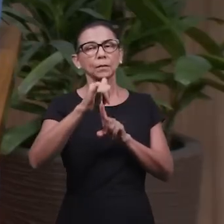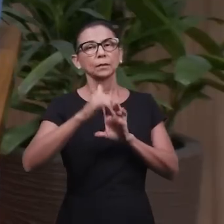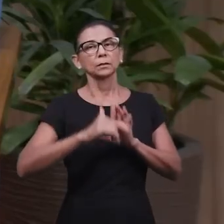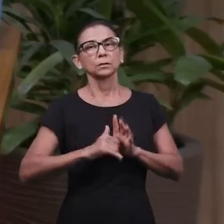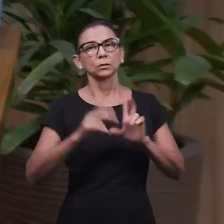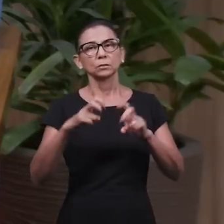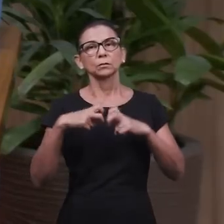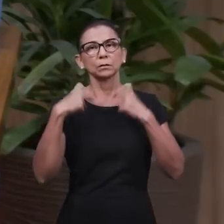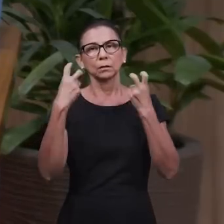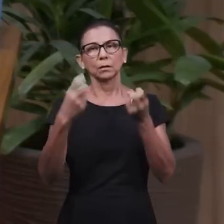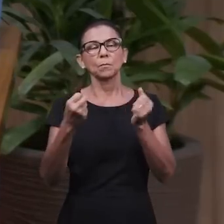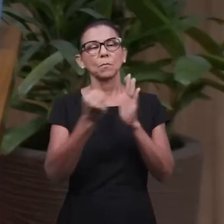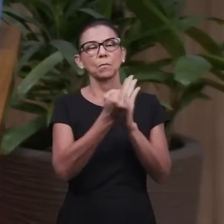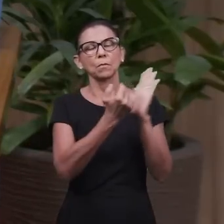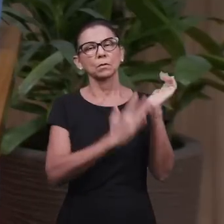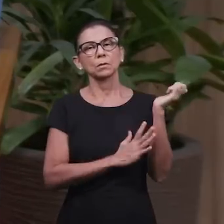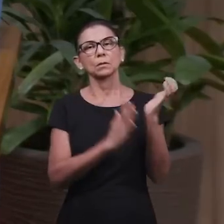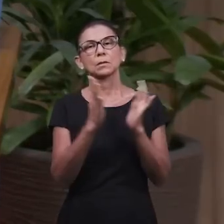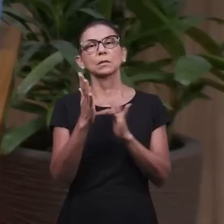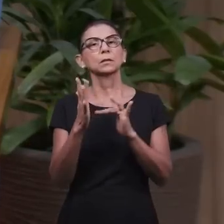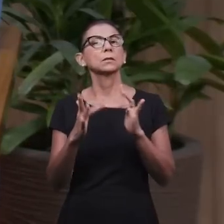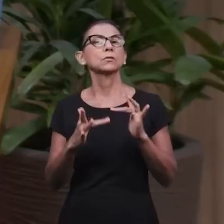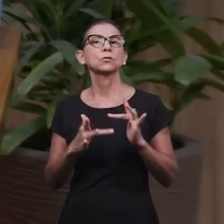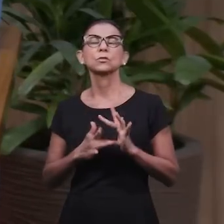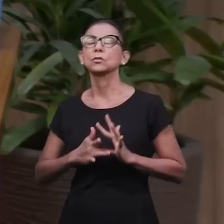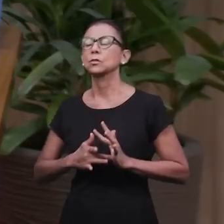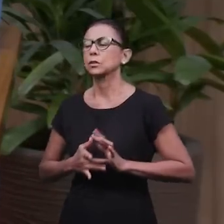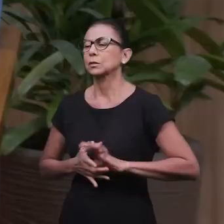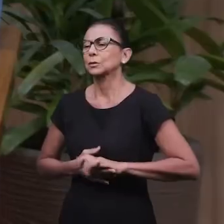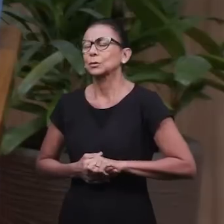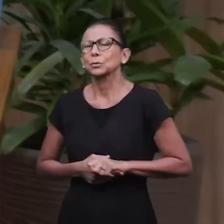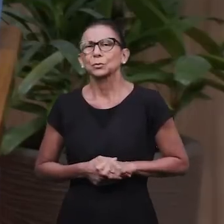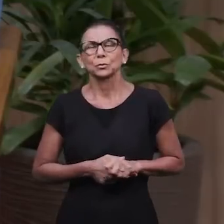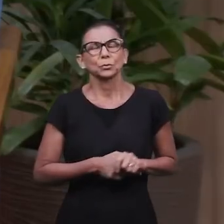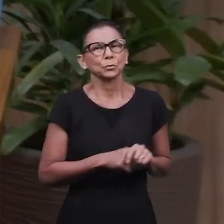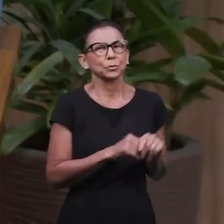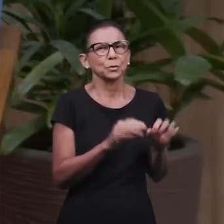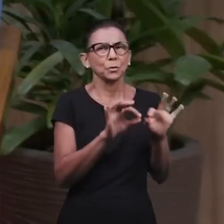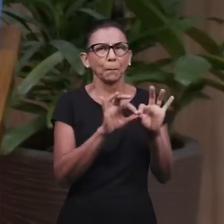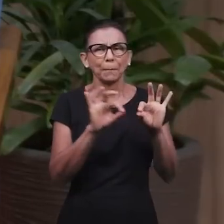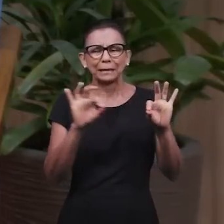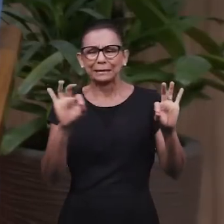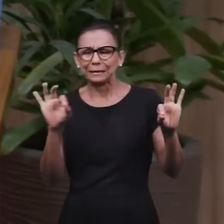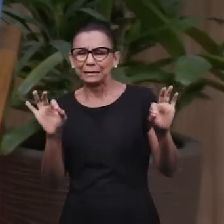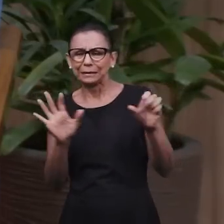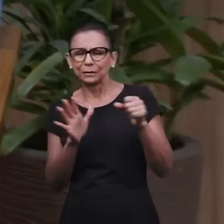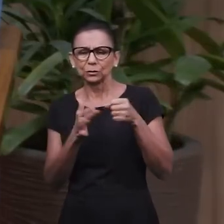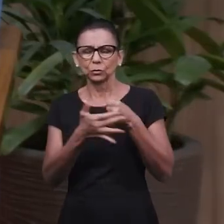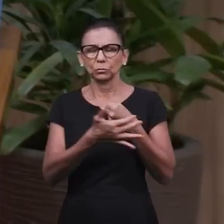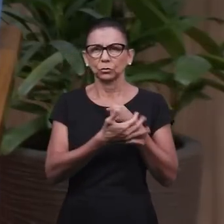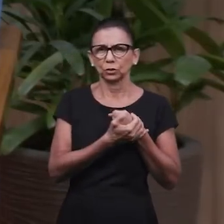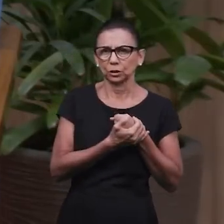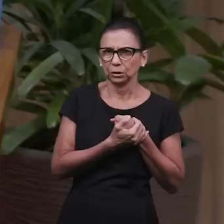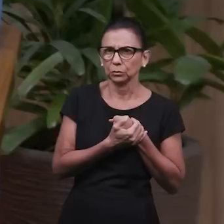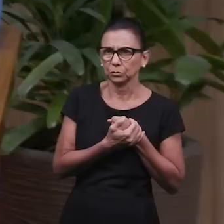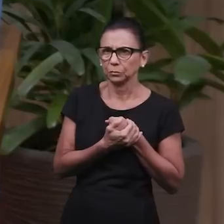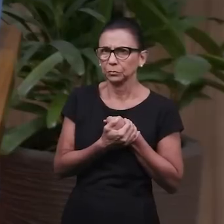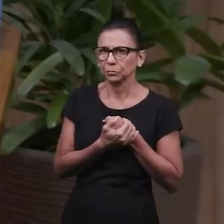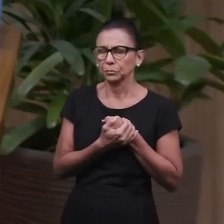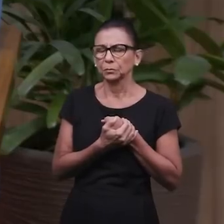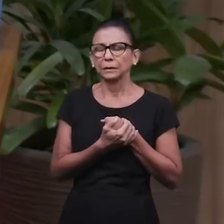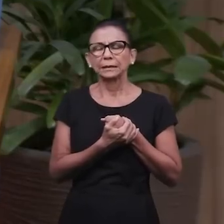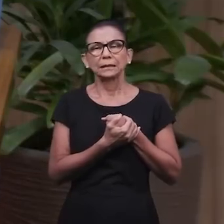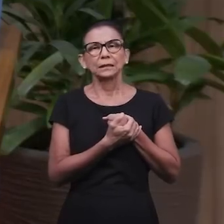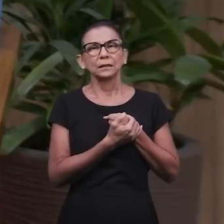gente fala de clamor pelo sangue de Jesus, quando a gente fala de linha subjacente, quando a gente fala dessa